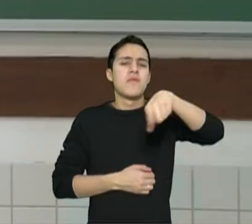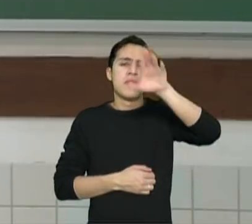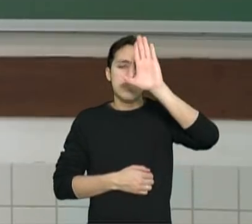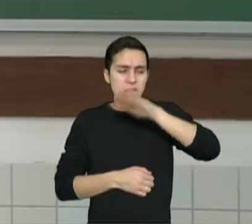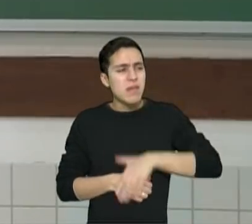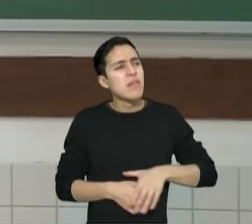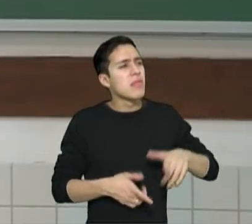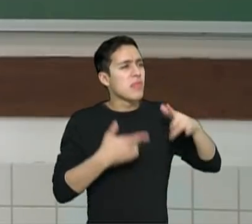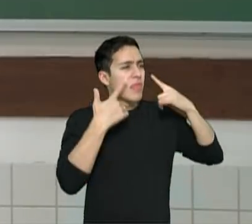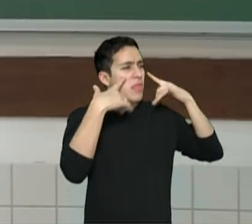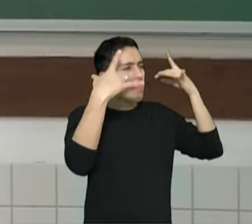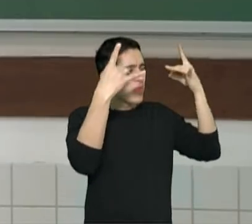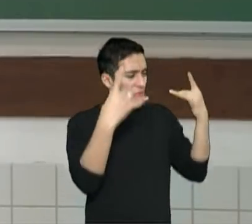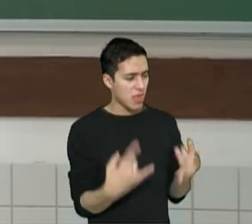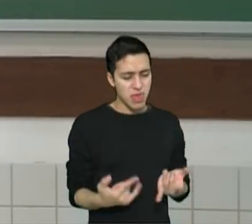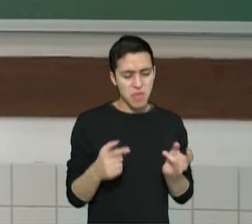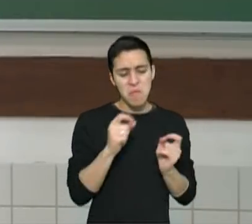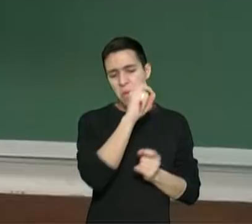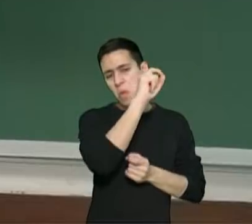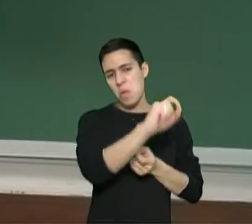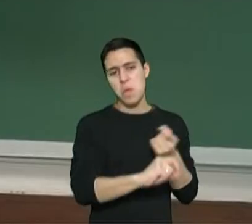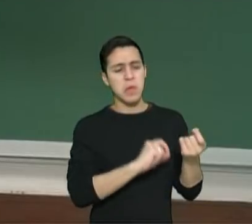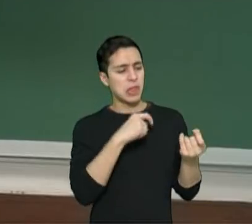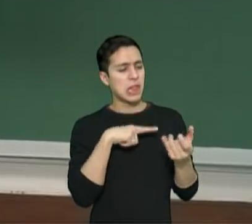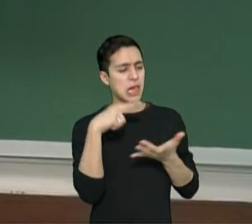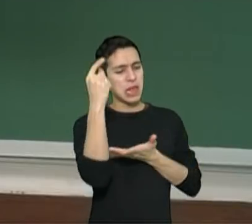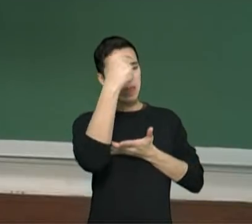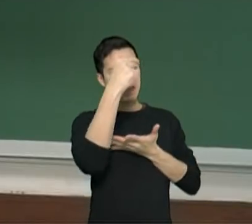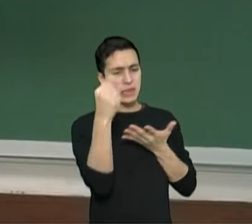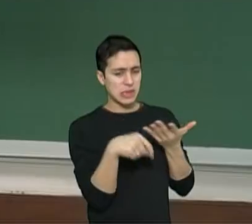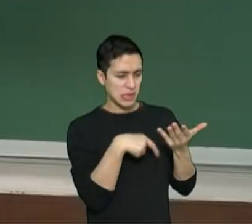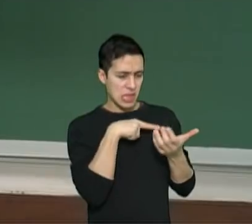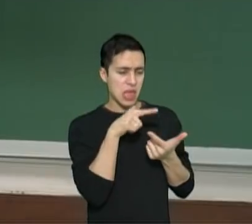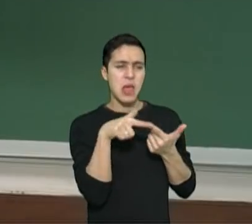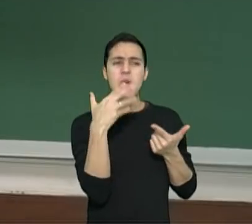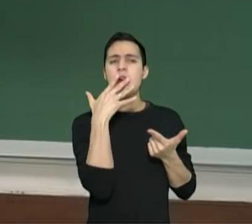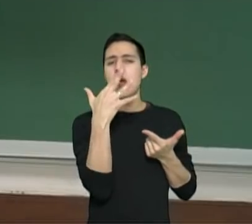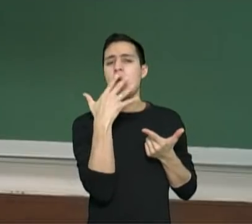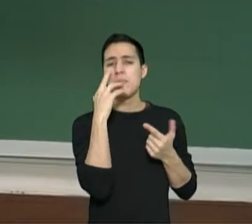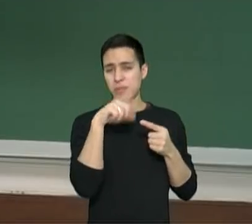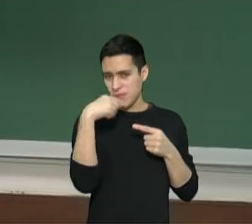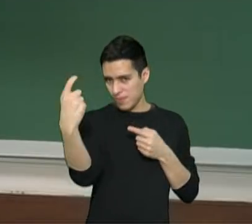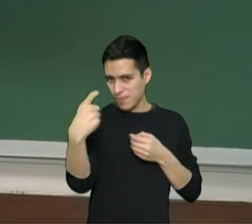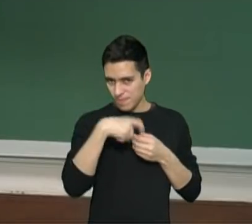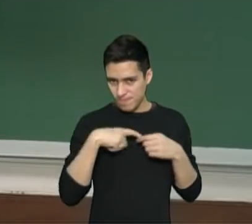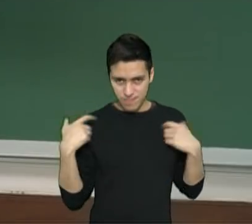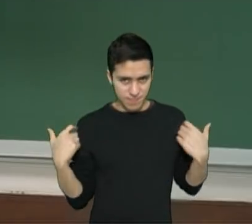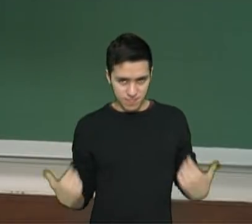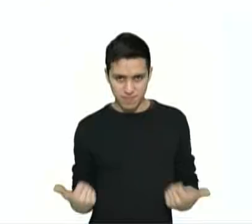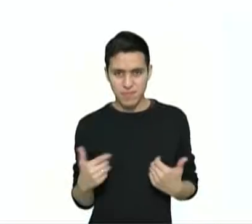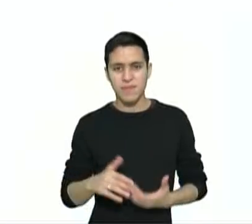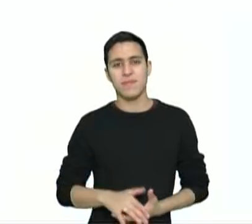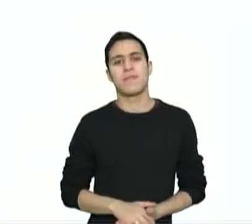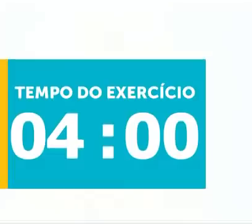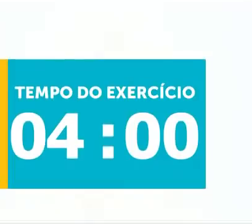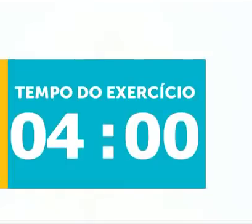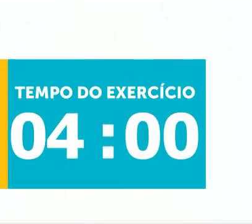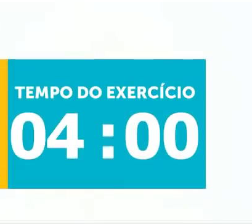de detalhes, tá? O que tem nessa obra, as cores, enfim, e daqui a pouco a gente volta.